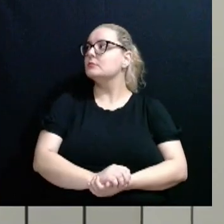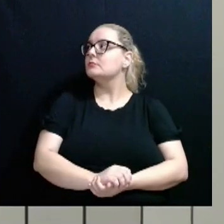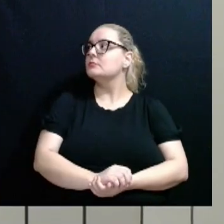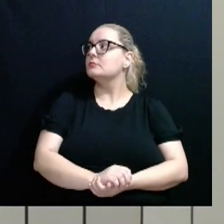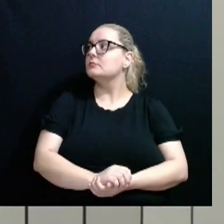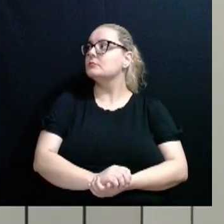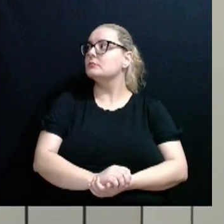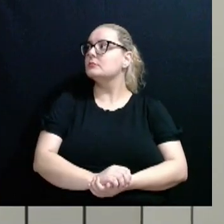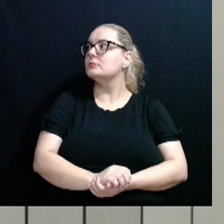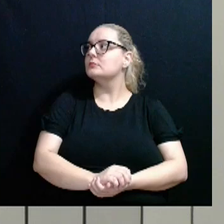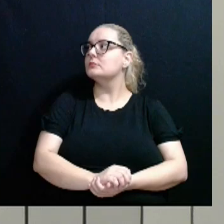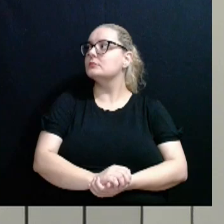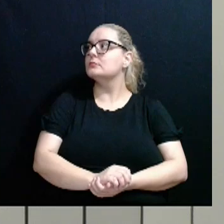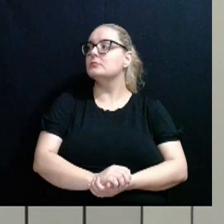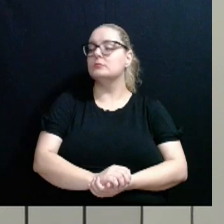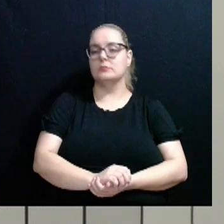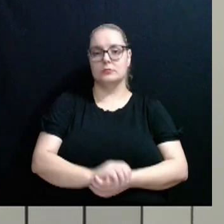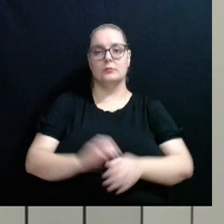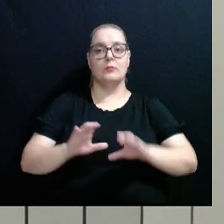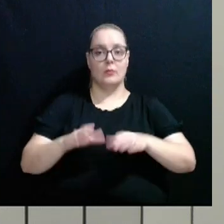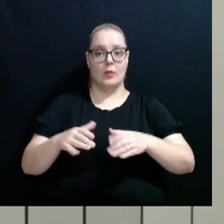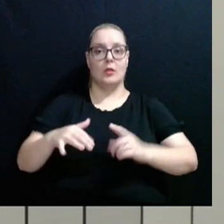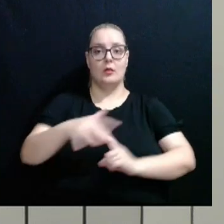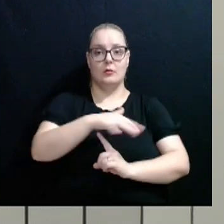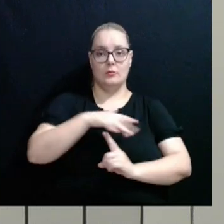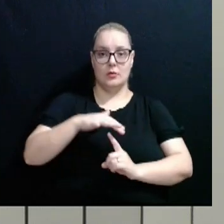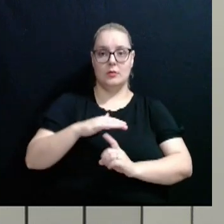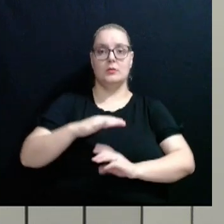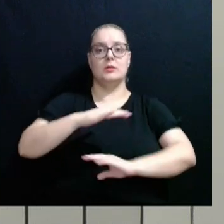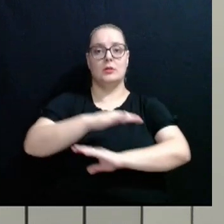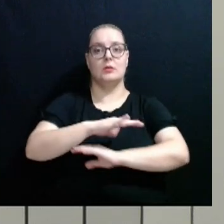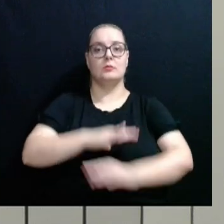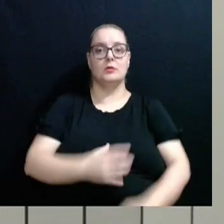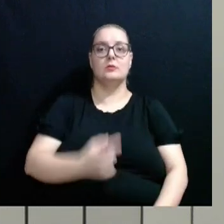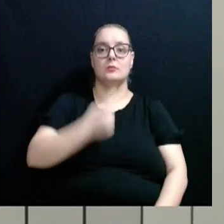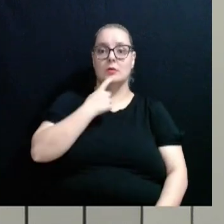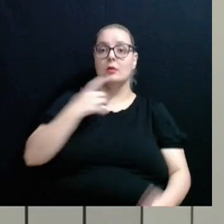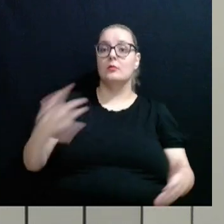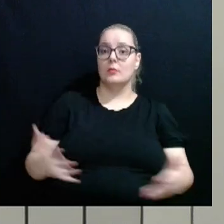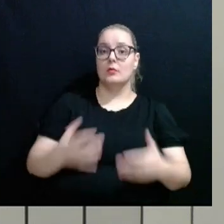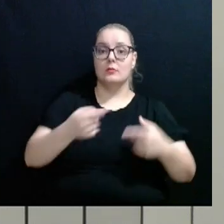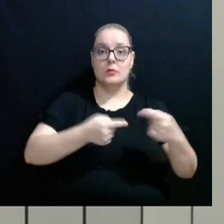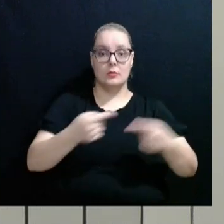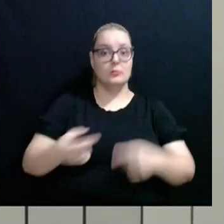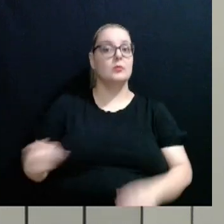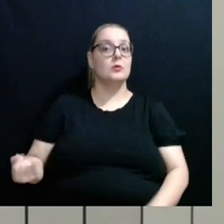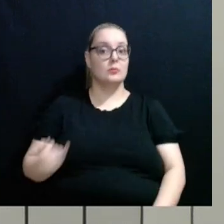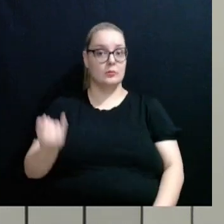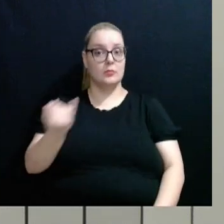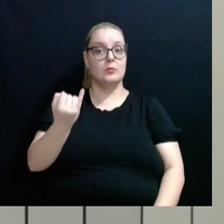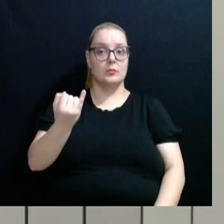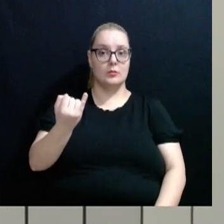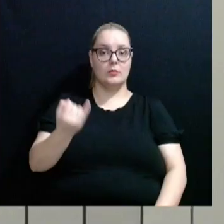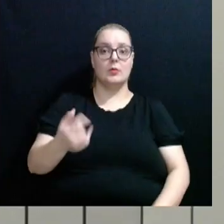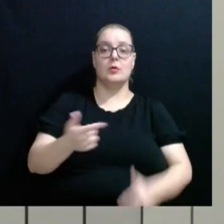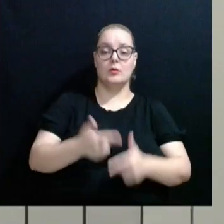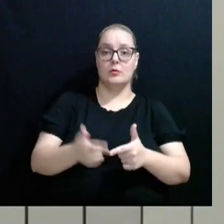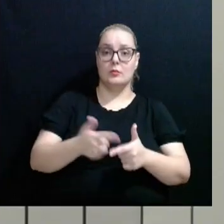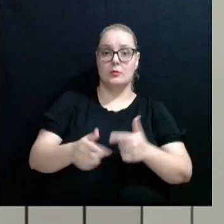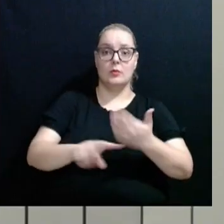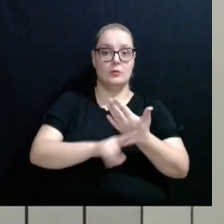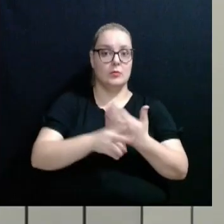E a Comissão de Meio Ambiente da Câmara de Campinas promoveu uma discussão importante sobre um problema que afeta diretamente a